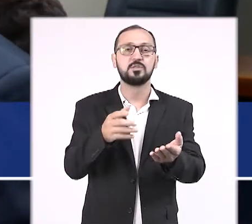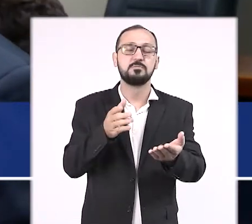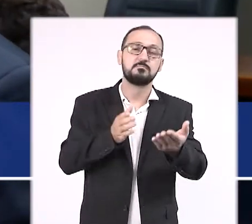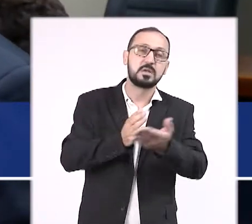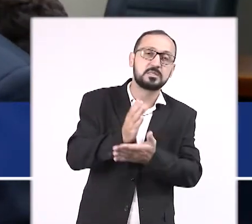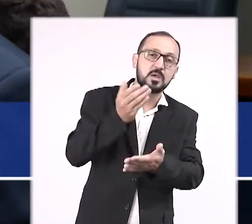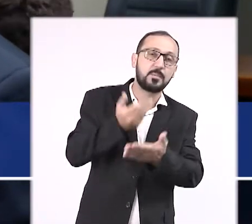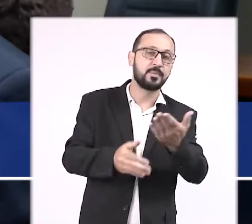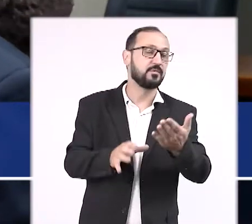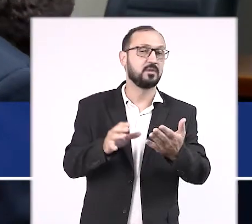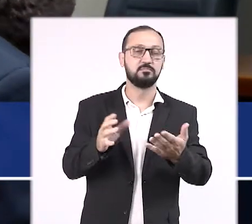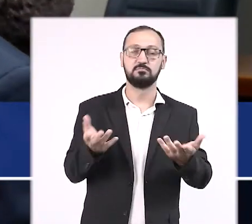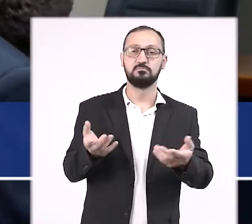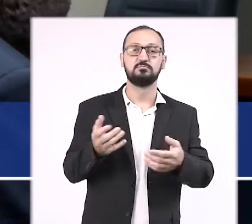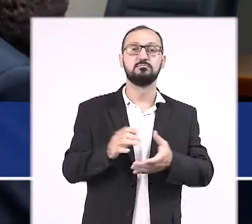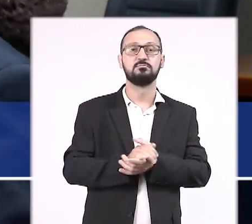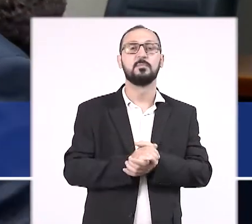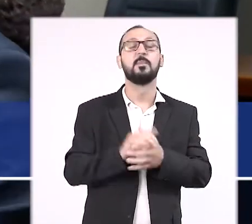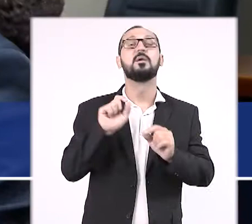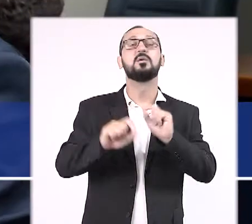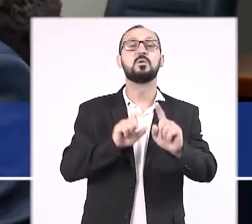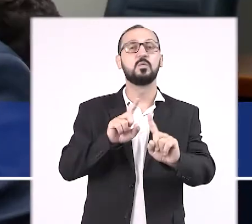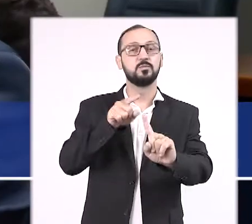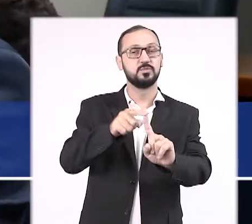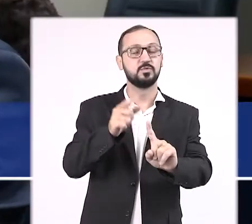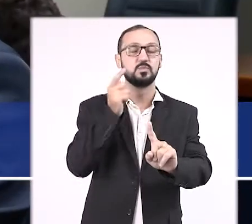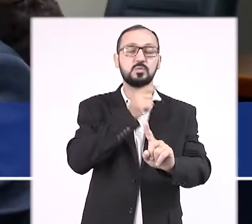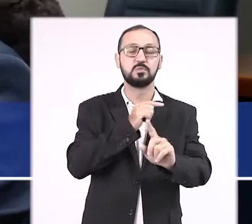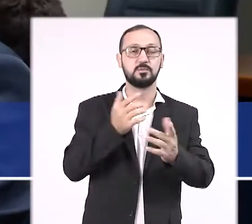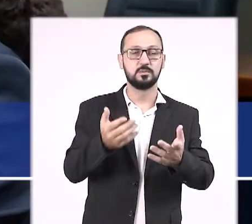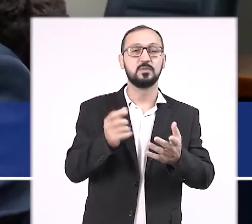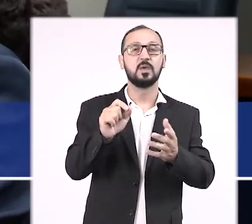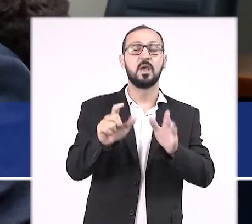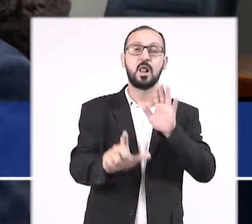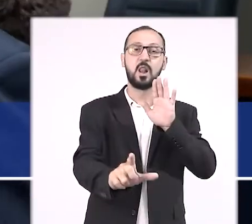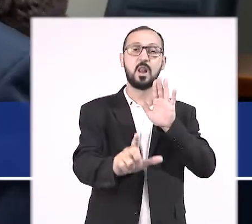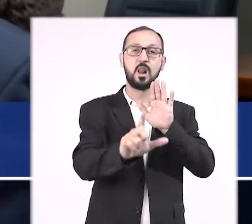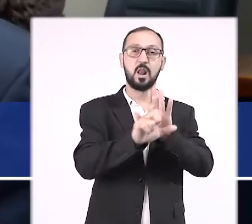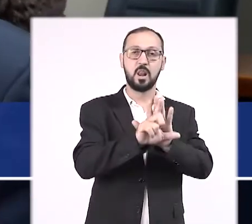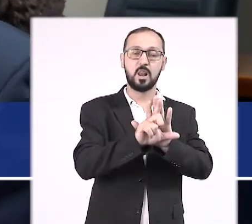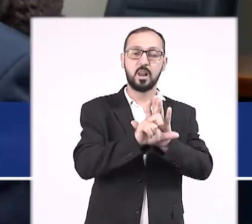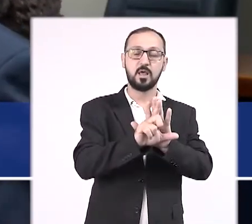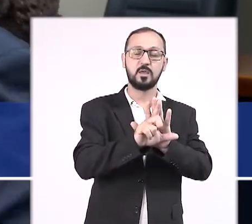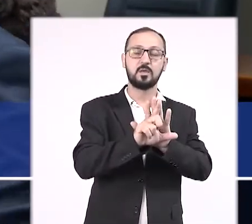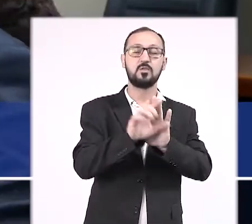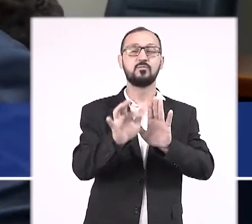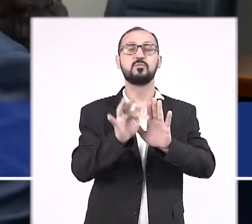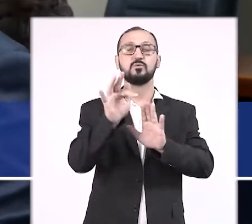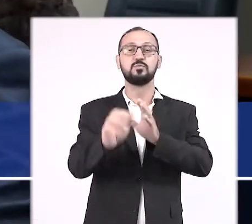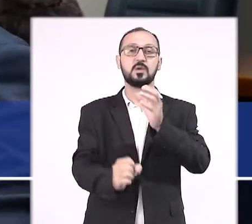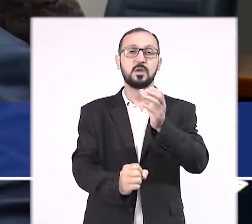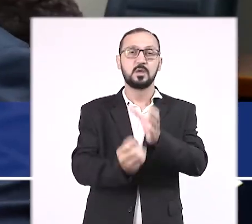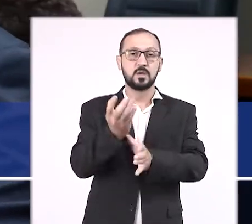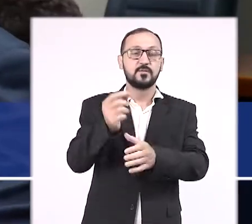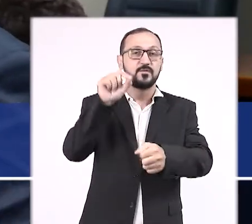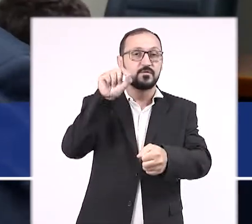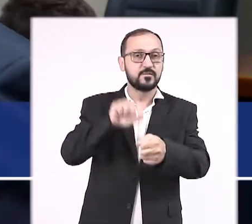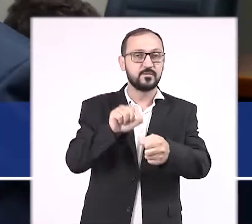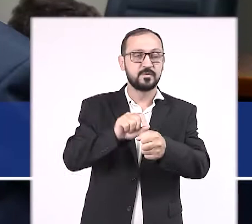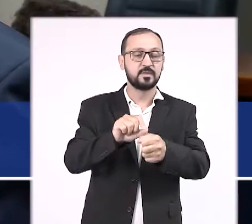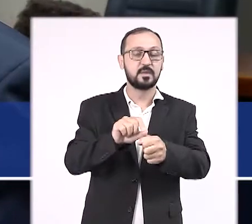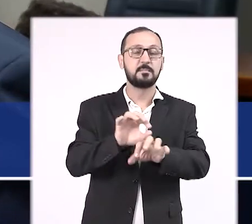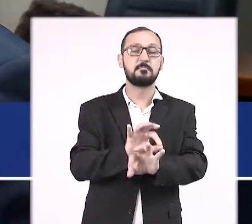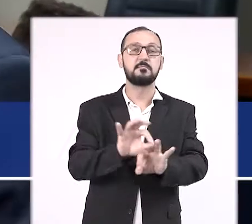gente permitir com que os objetivos sejam alcançados, que é a lei ser executada de